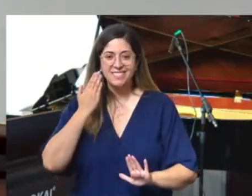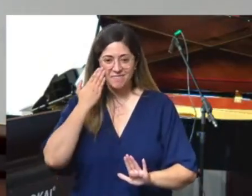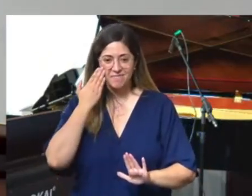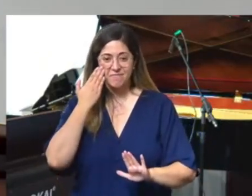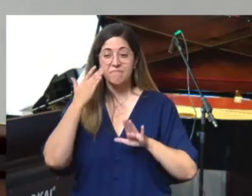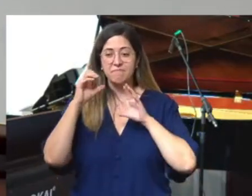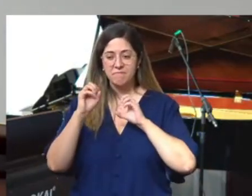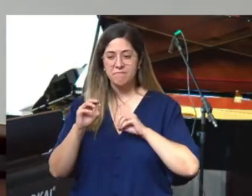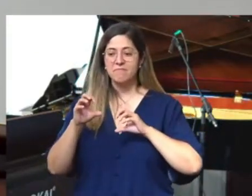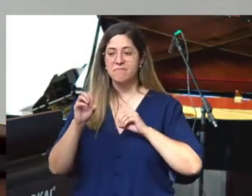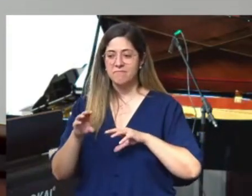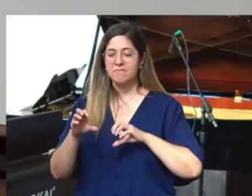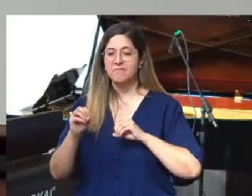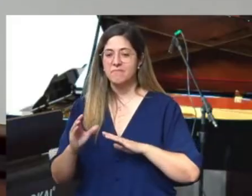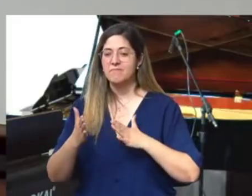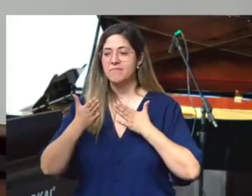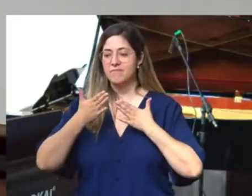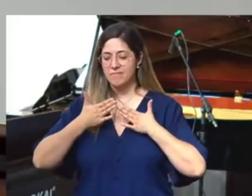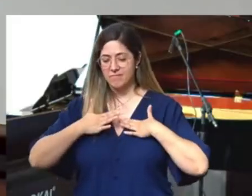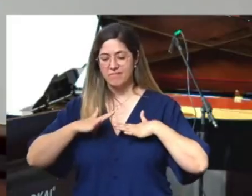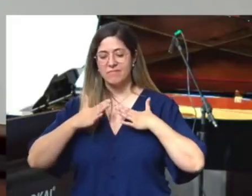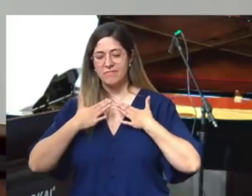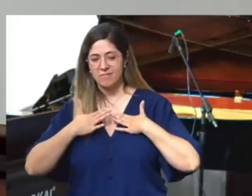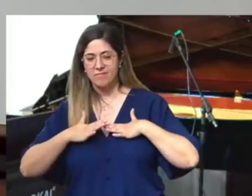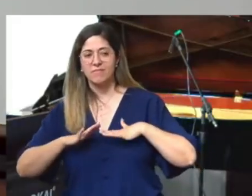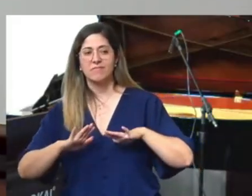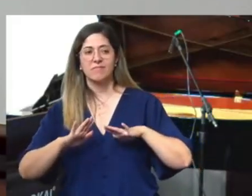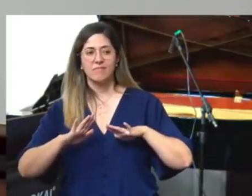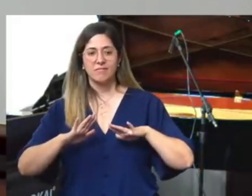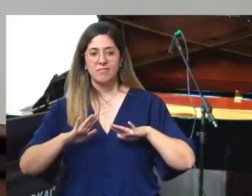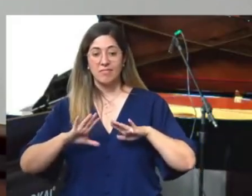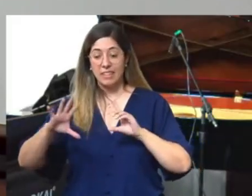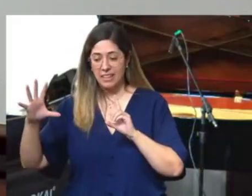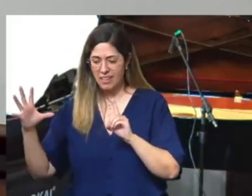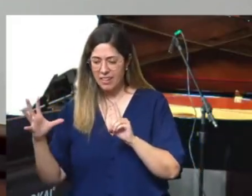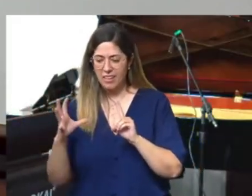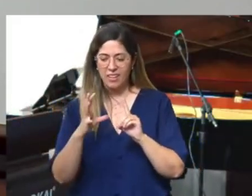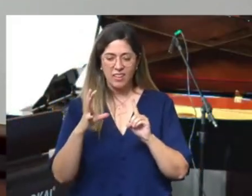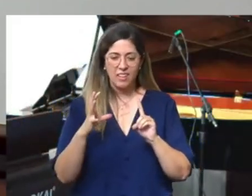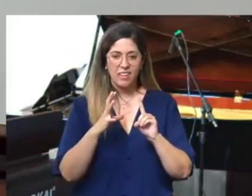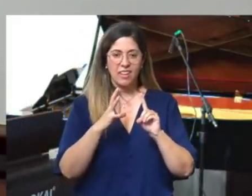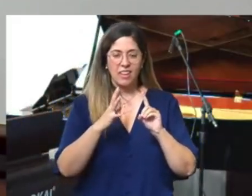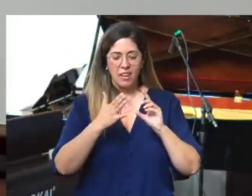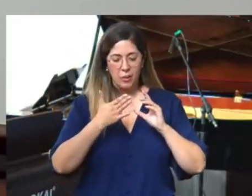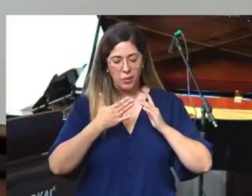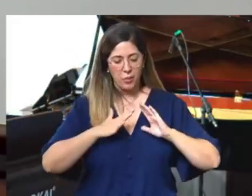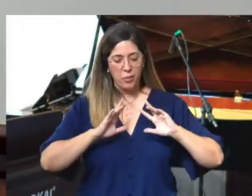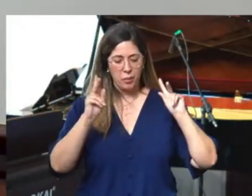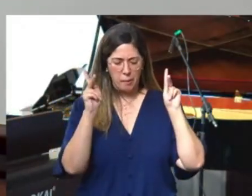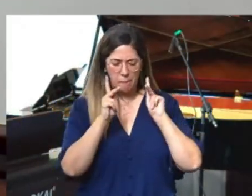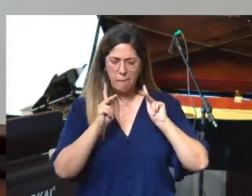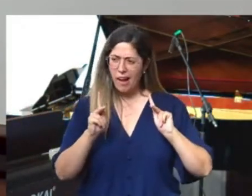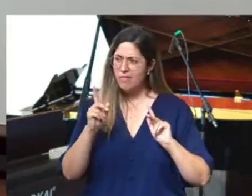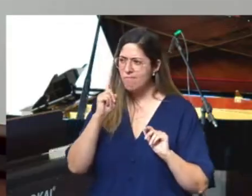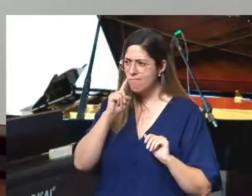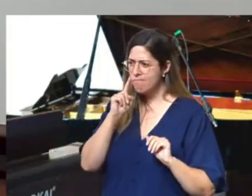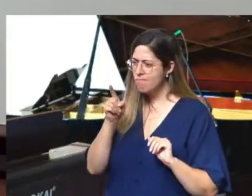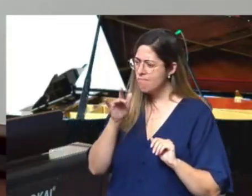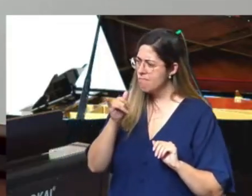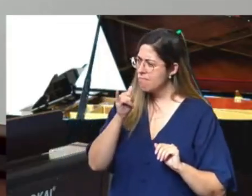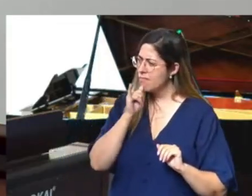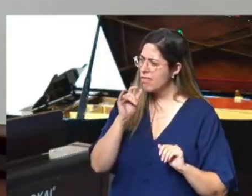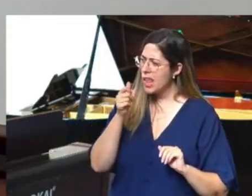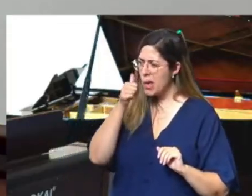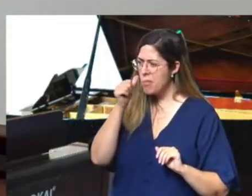igreja, podemos incluir isso, sejam influenciadas por um exemplo de mulher